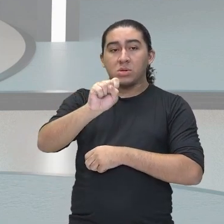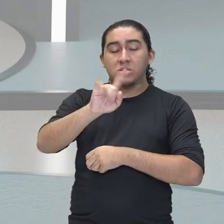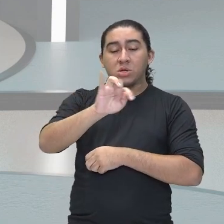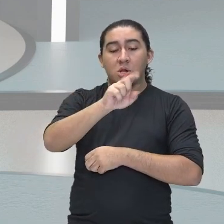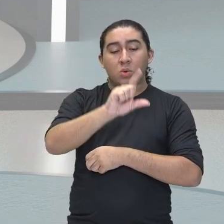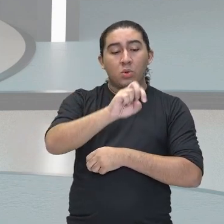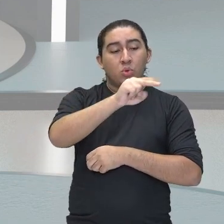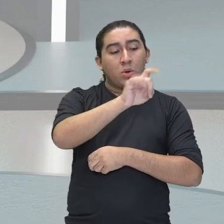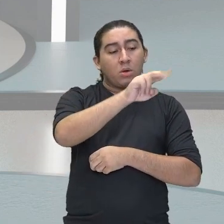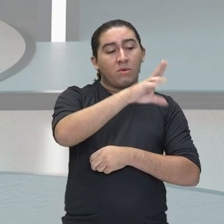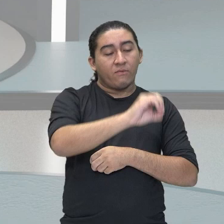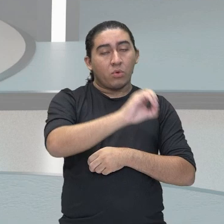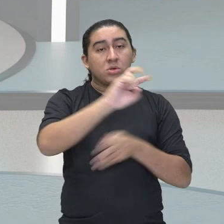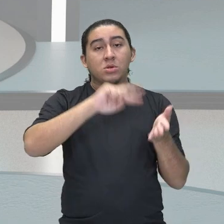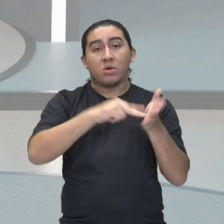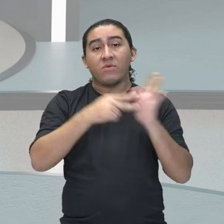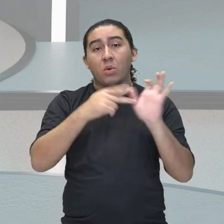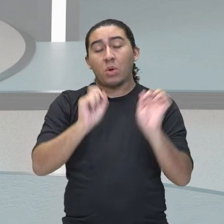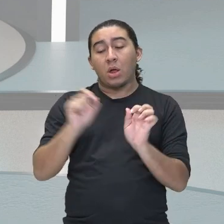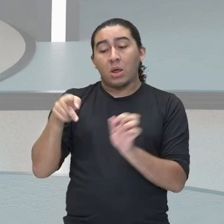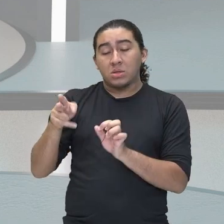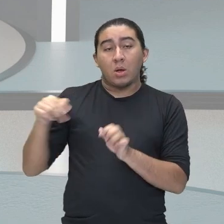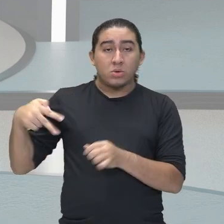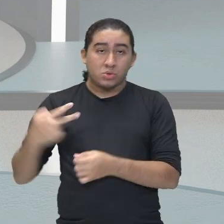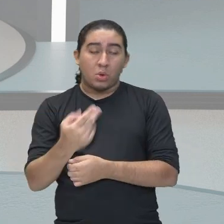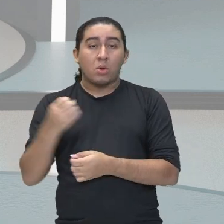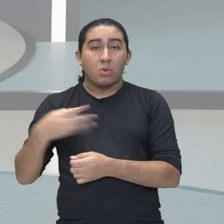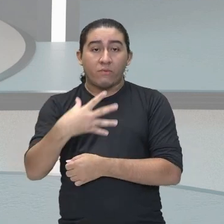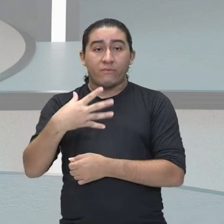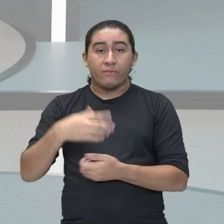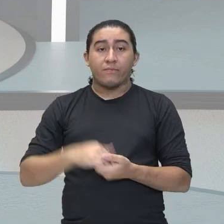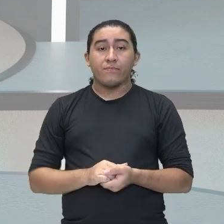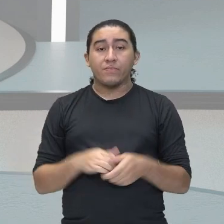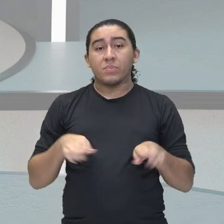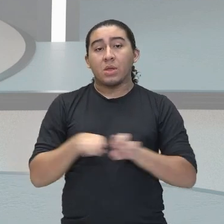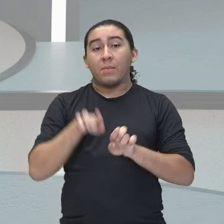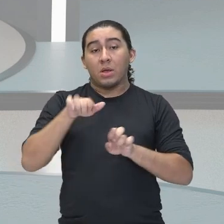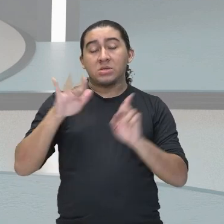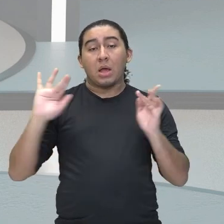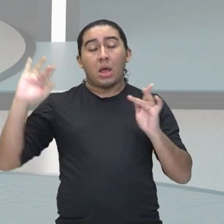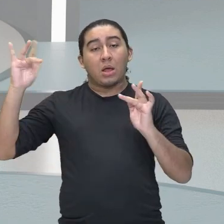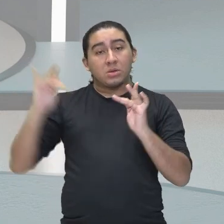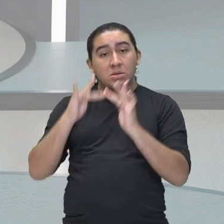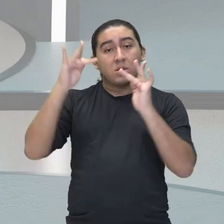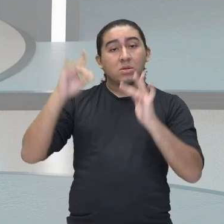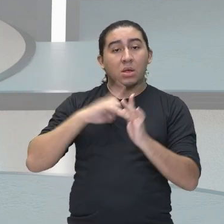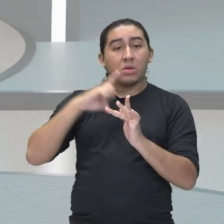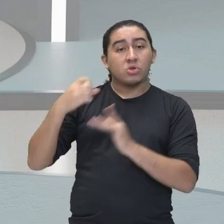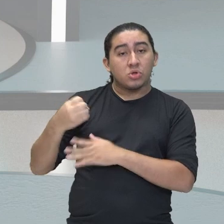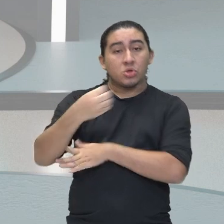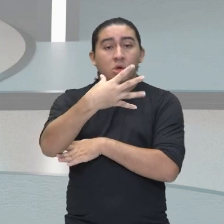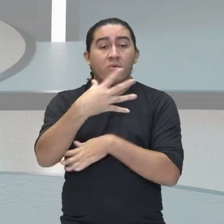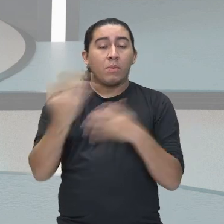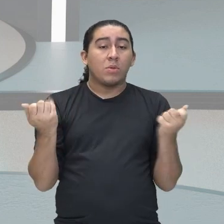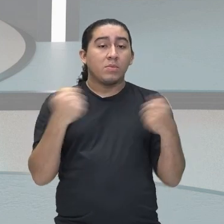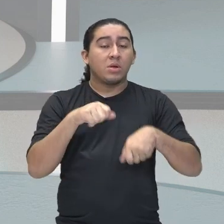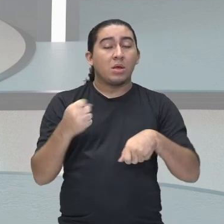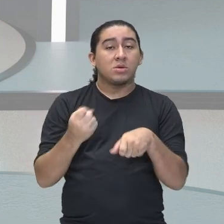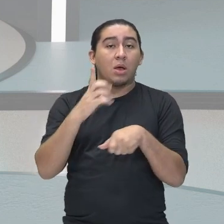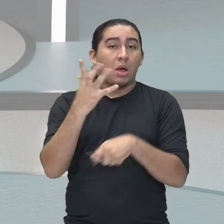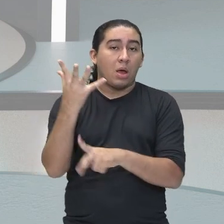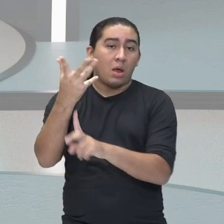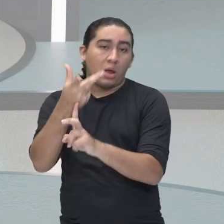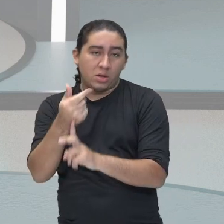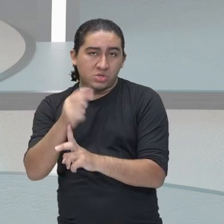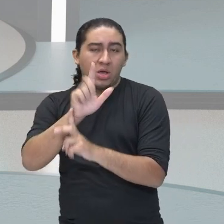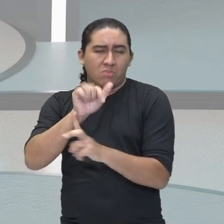O classicismo introduziu características específicas em cada forma de arte. Então, o classicismo foi realmente